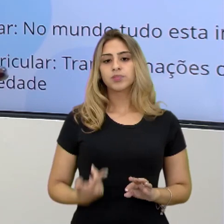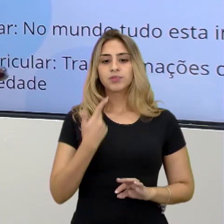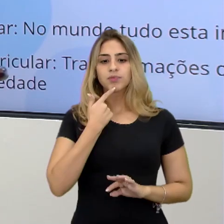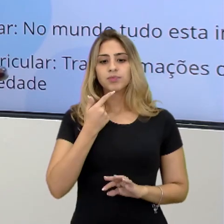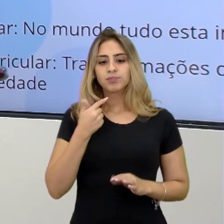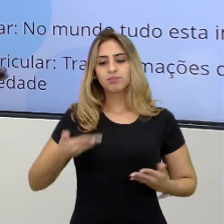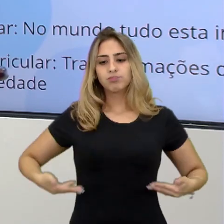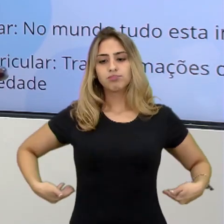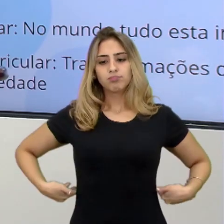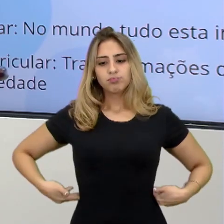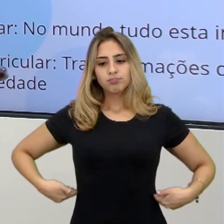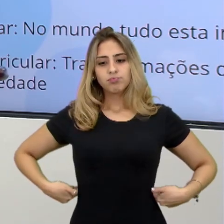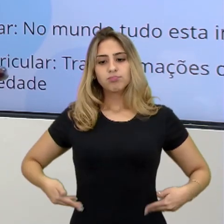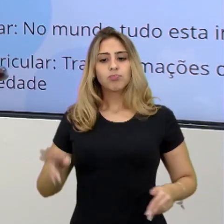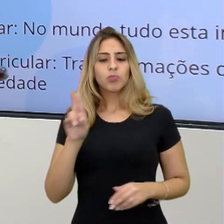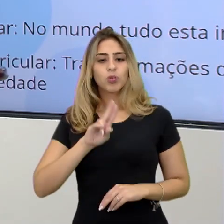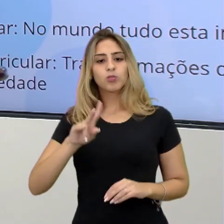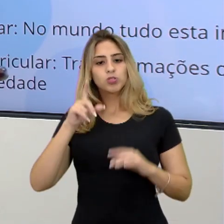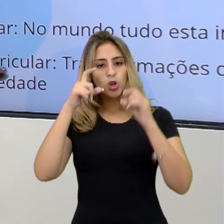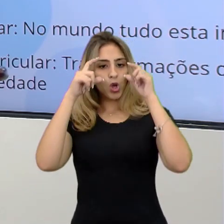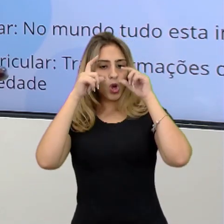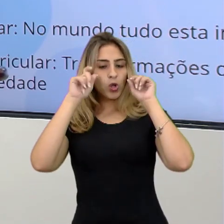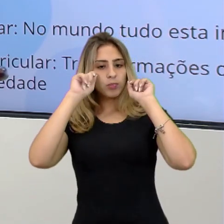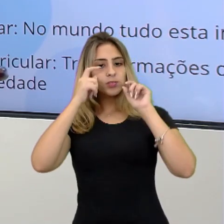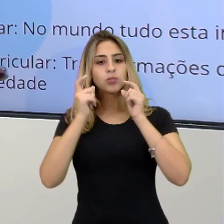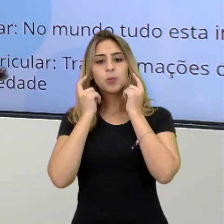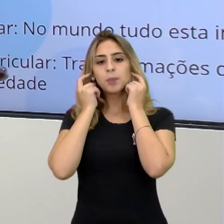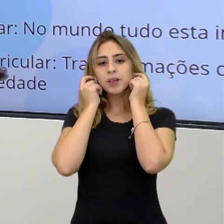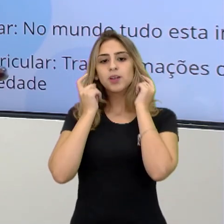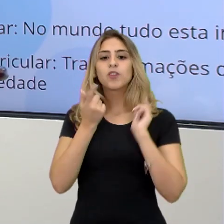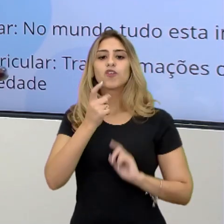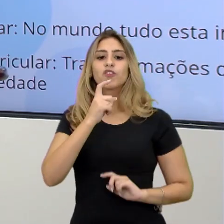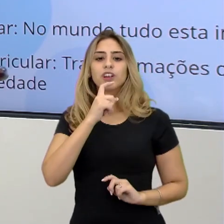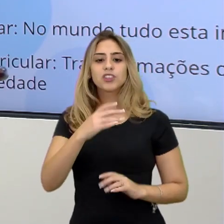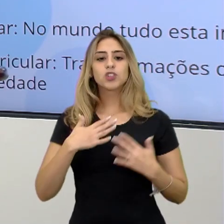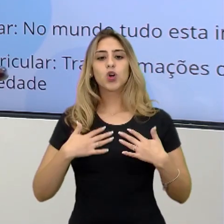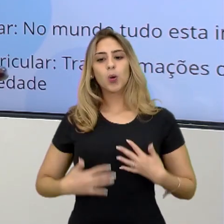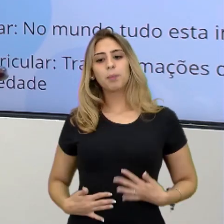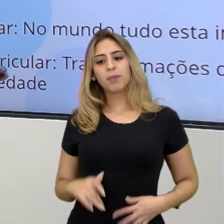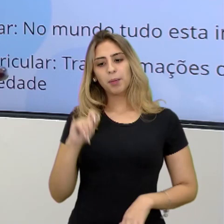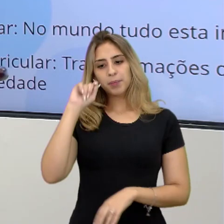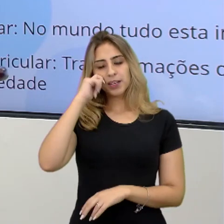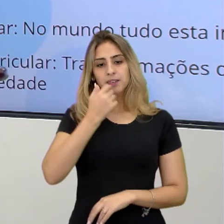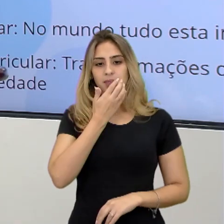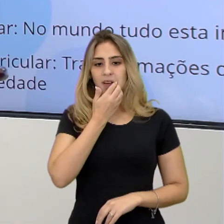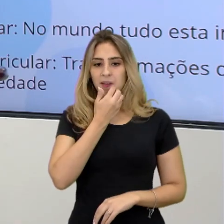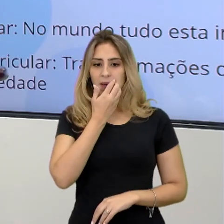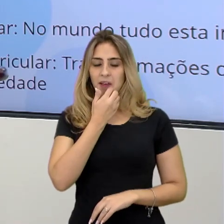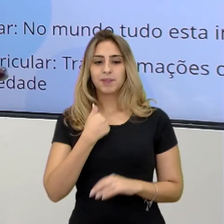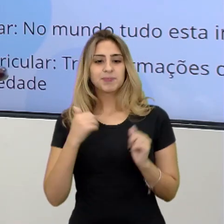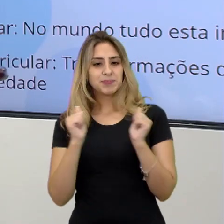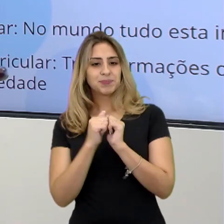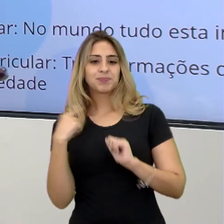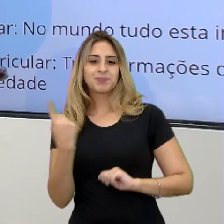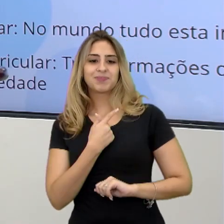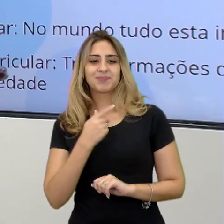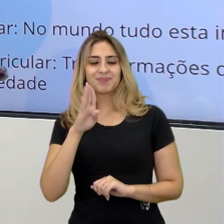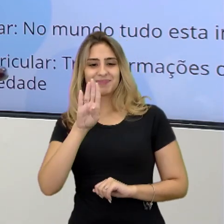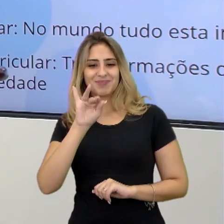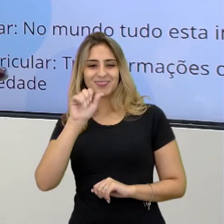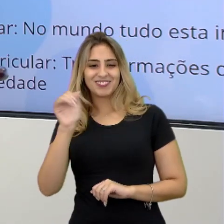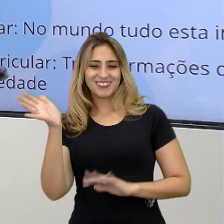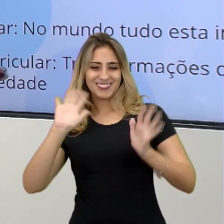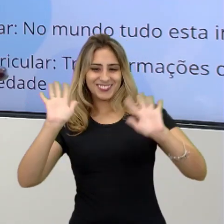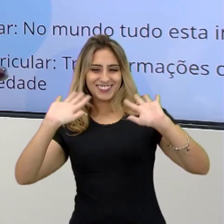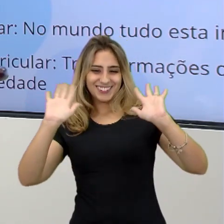da cintura, eu uso óculos preto, estou com um brinco verde, roupa preta. E conosco aqui a Bia. Tudo